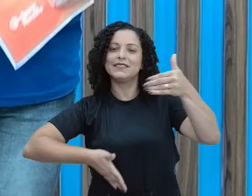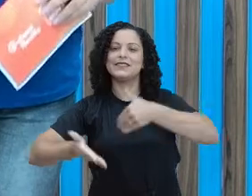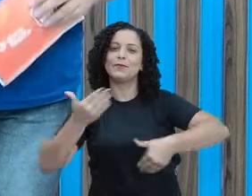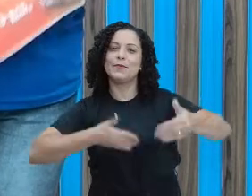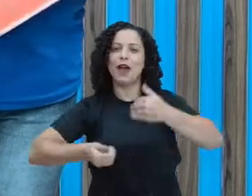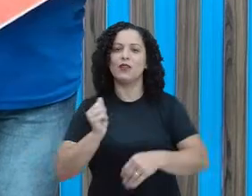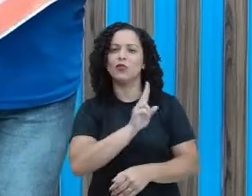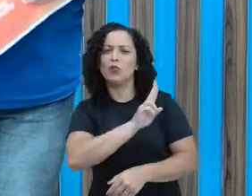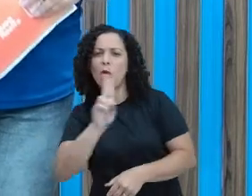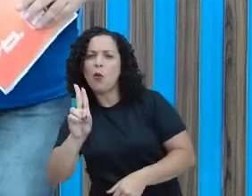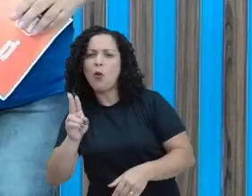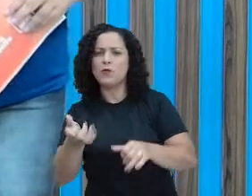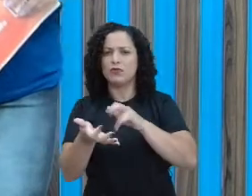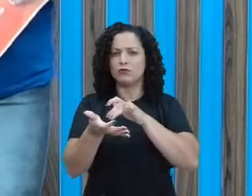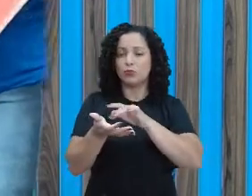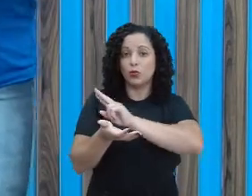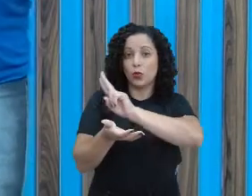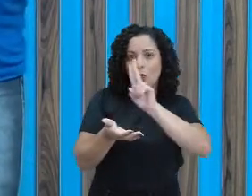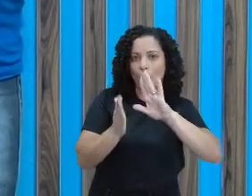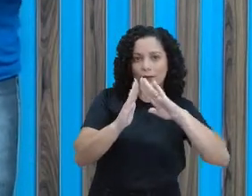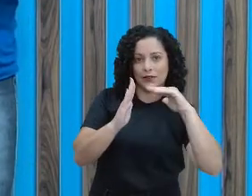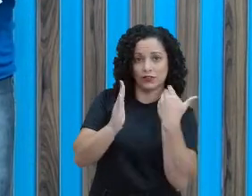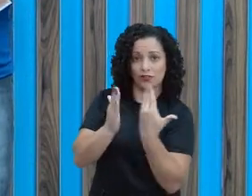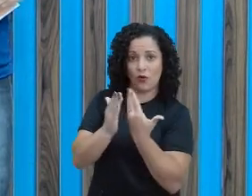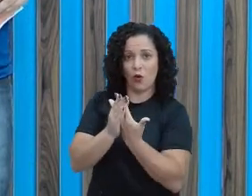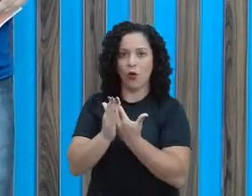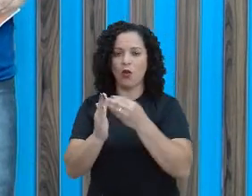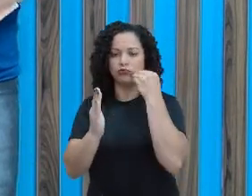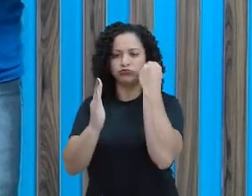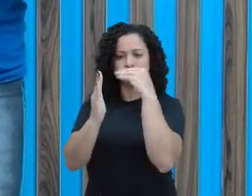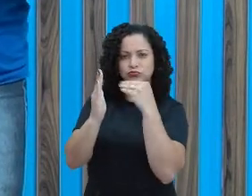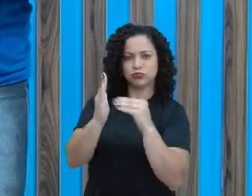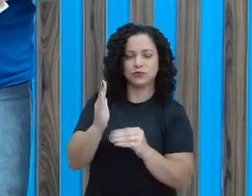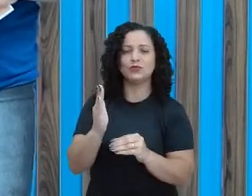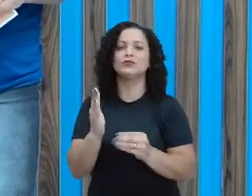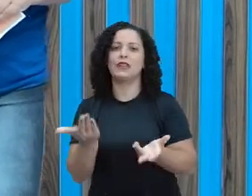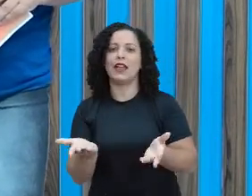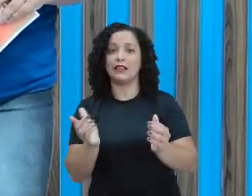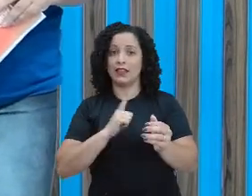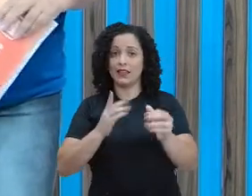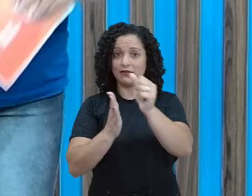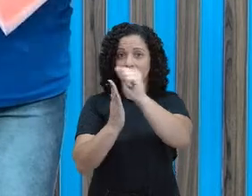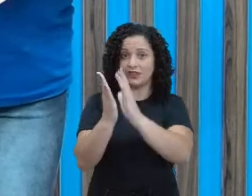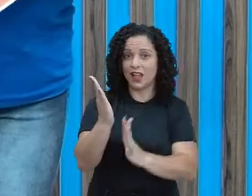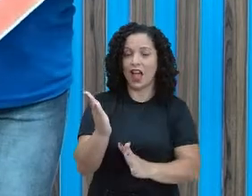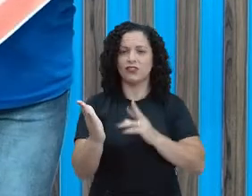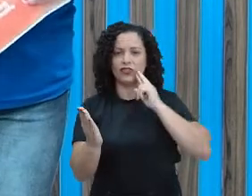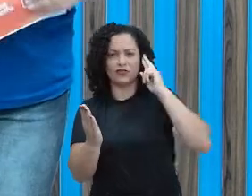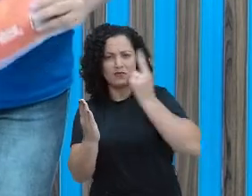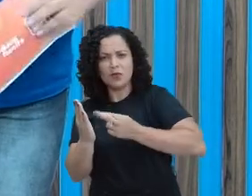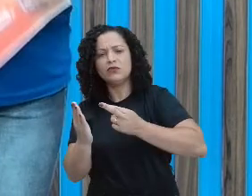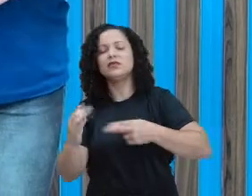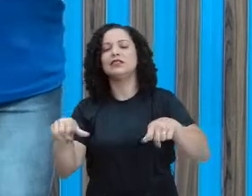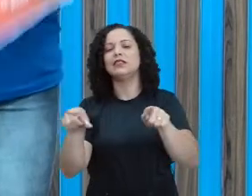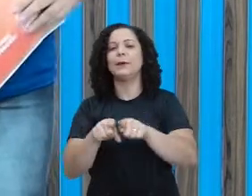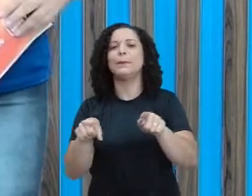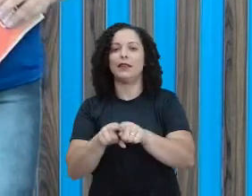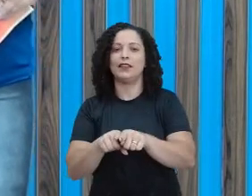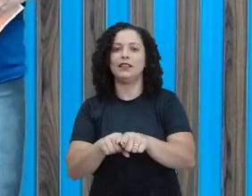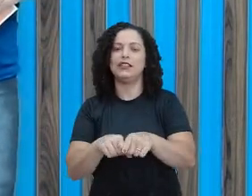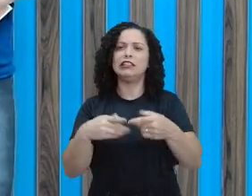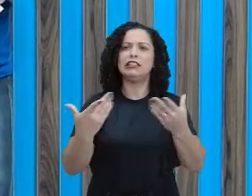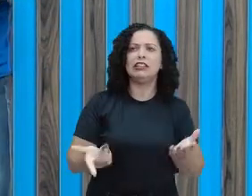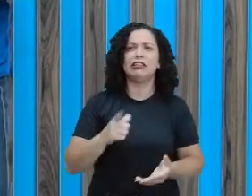o seu nome, o nome da sua escola, respondam às atividades, né, que por acaso vão aparecer e também façam